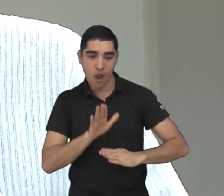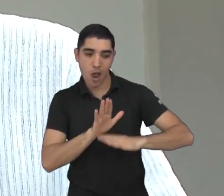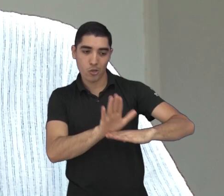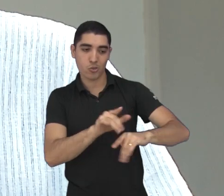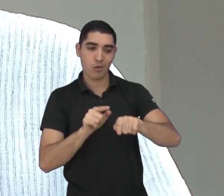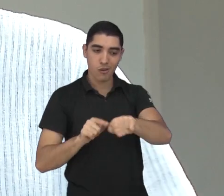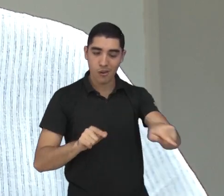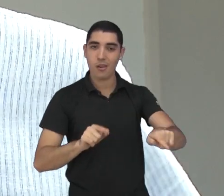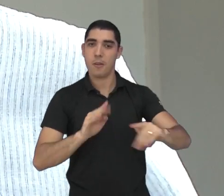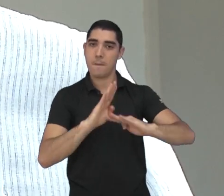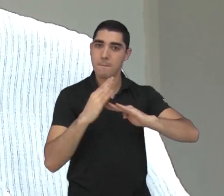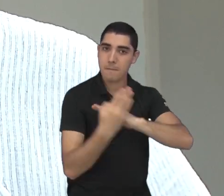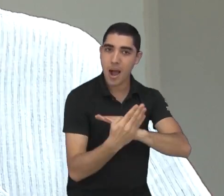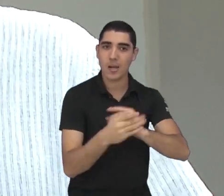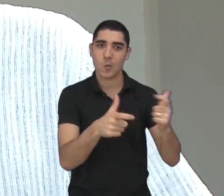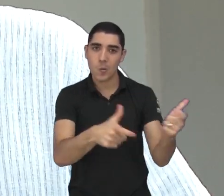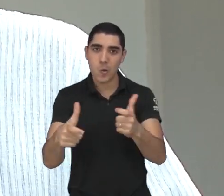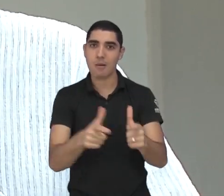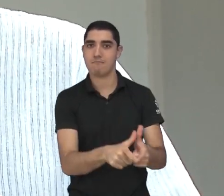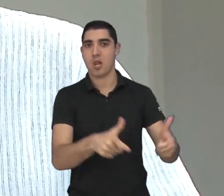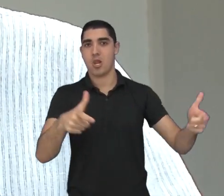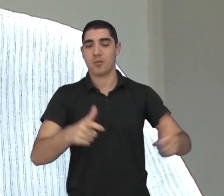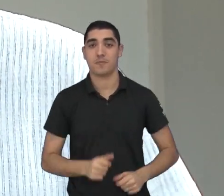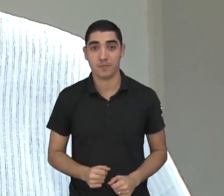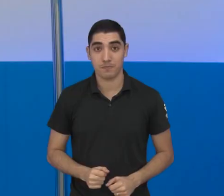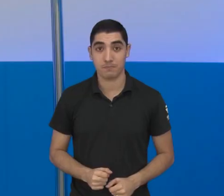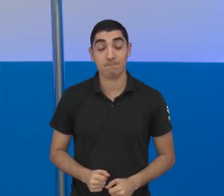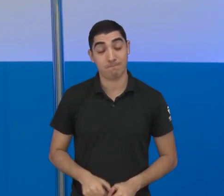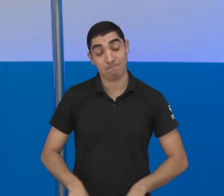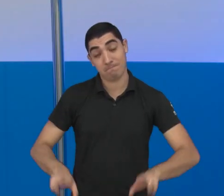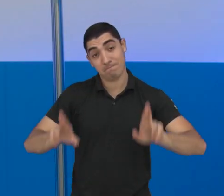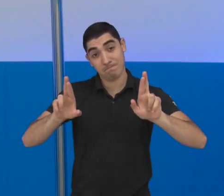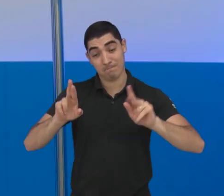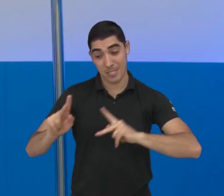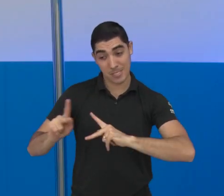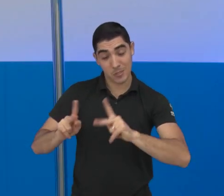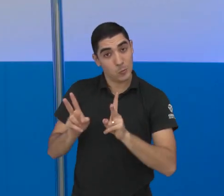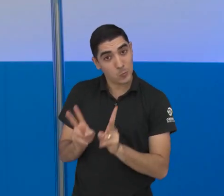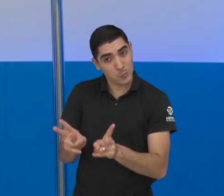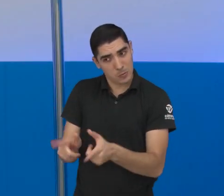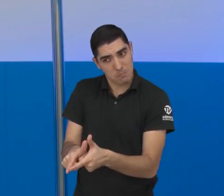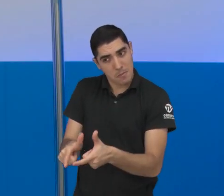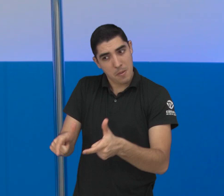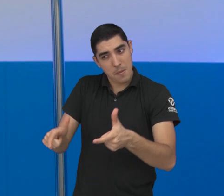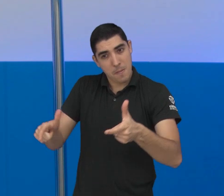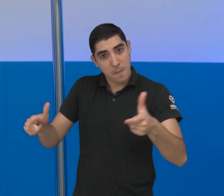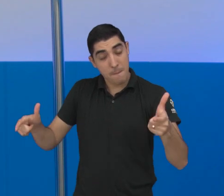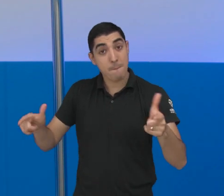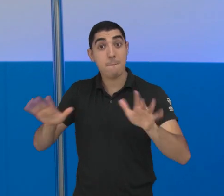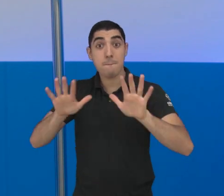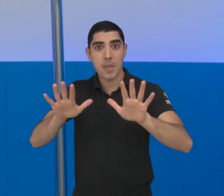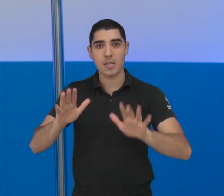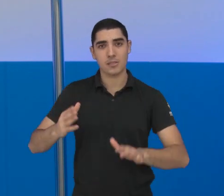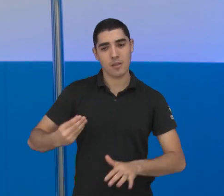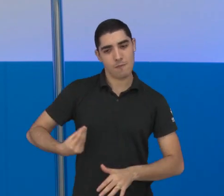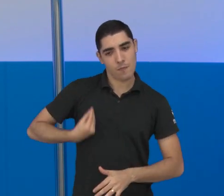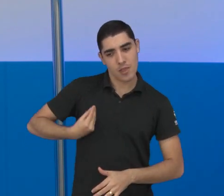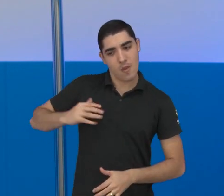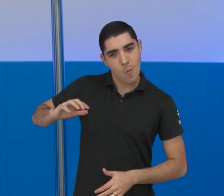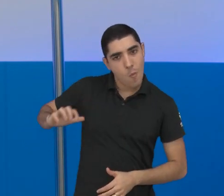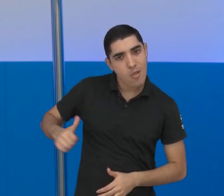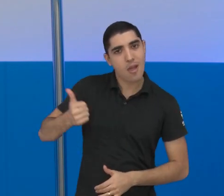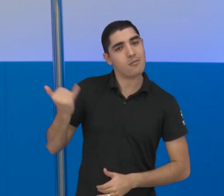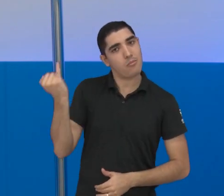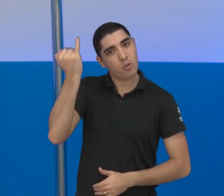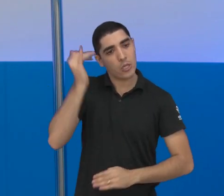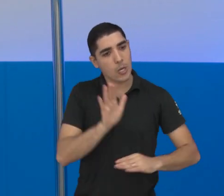acordo com esse comportamento de crescimento das várias regiões. E que São José continue a crescer, mas sempre com boas condições e qualidade